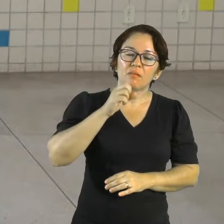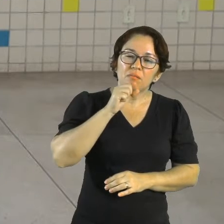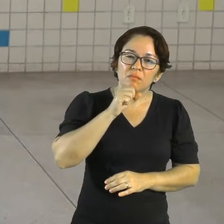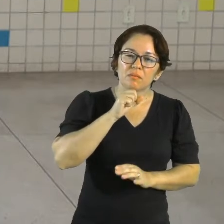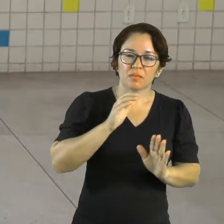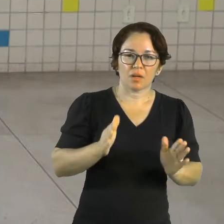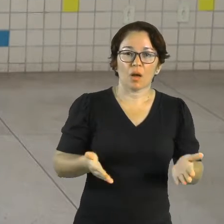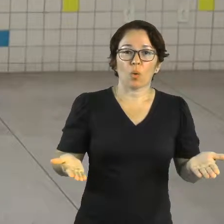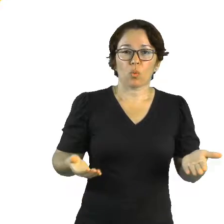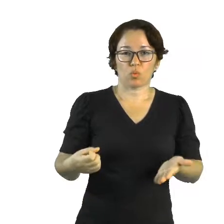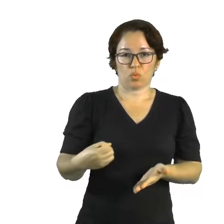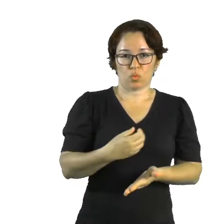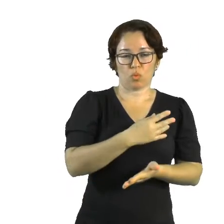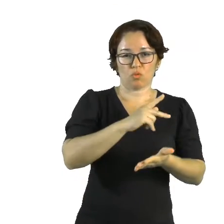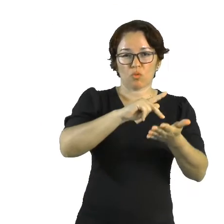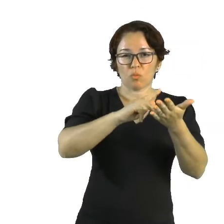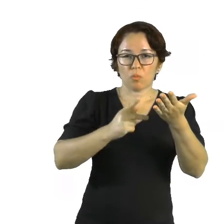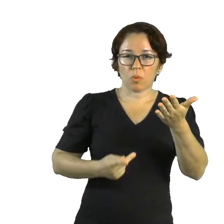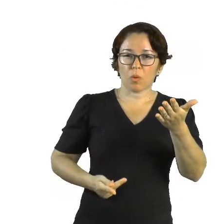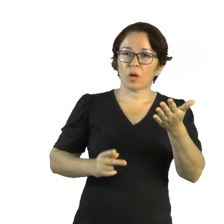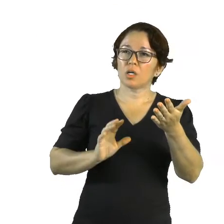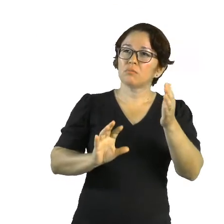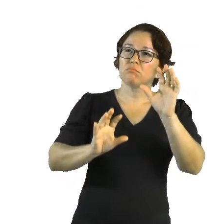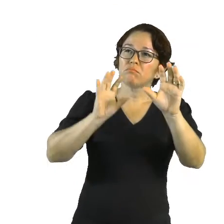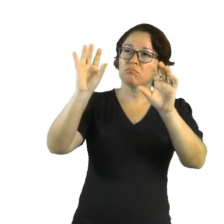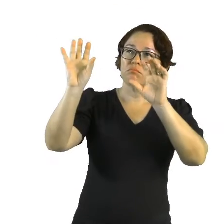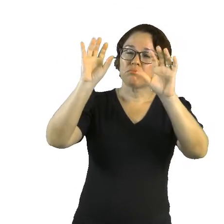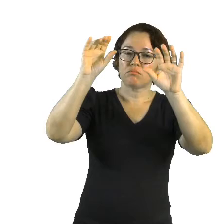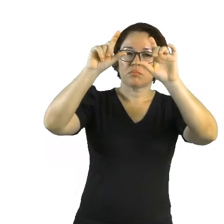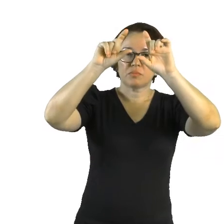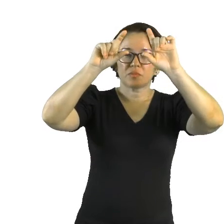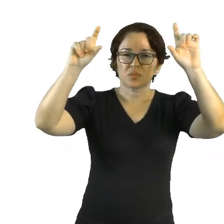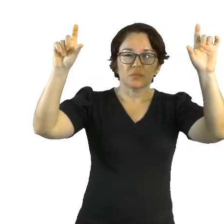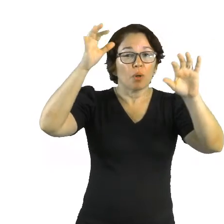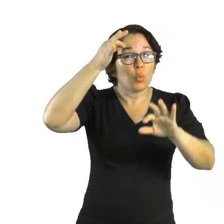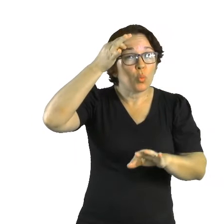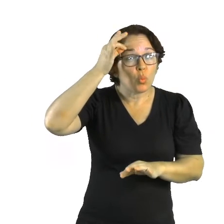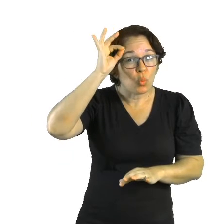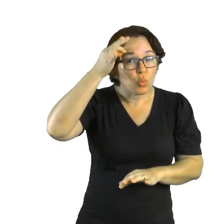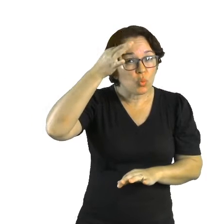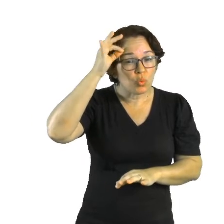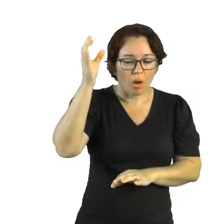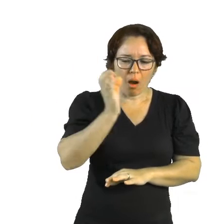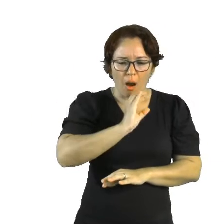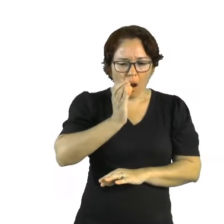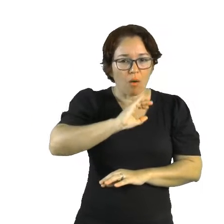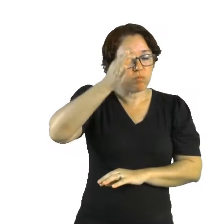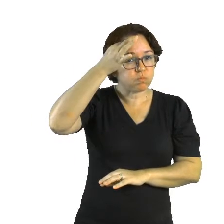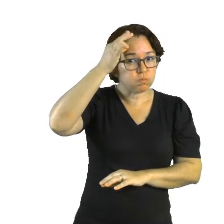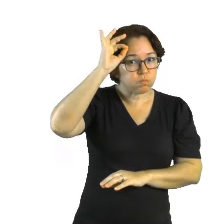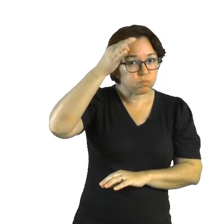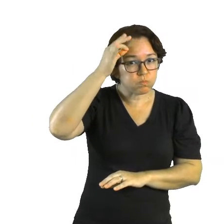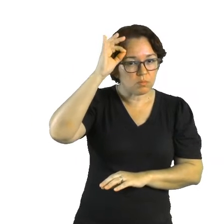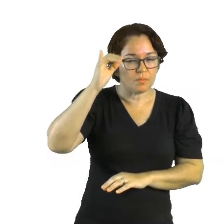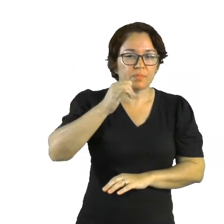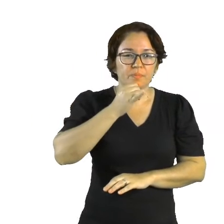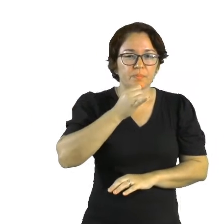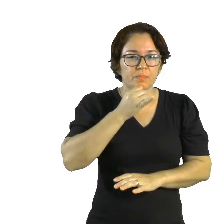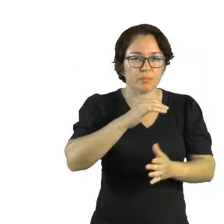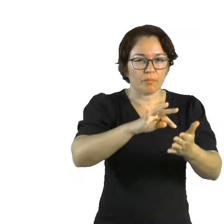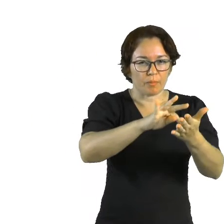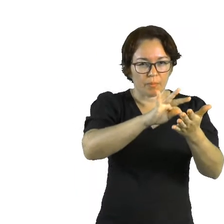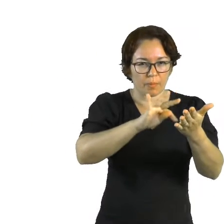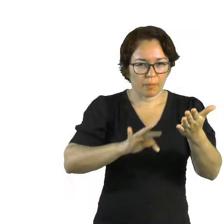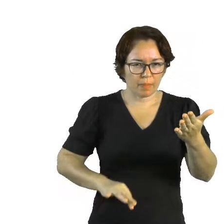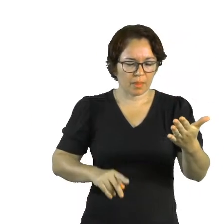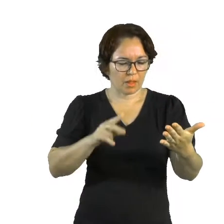Caparelli, que tem como título Urgente. Quando você pega um texto para ler e o